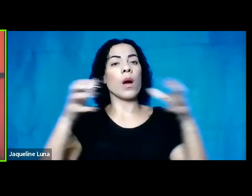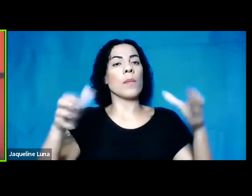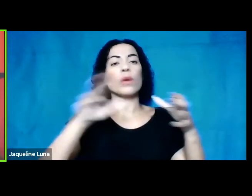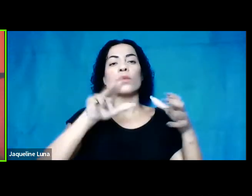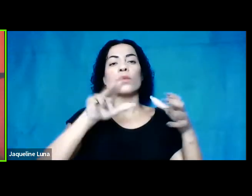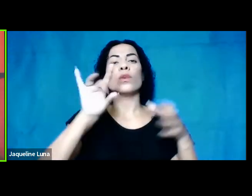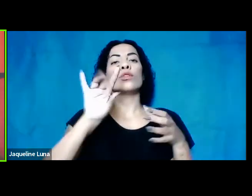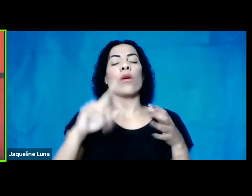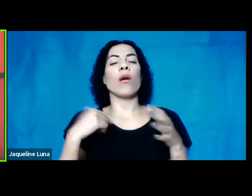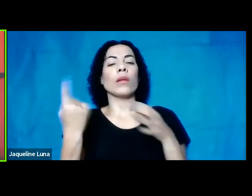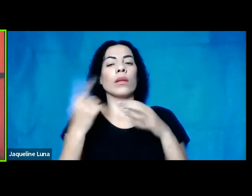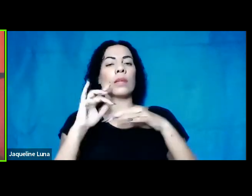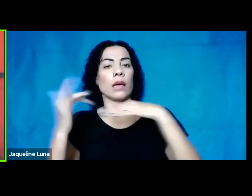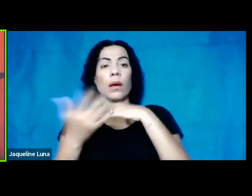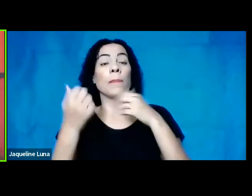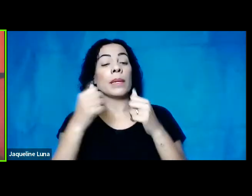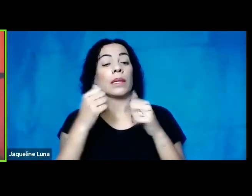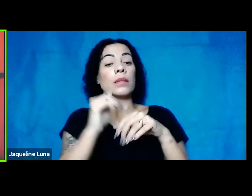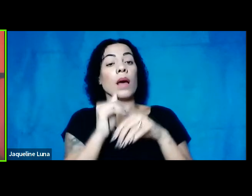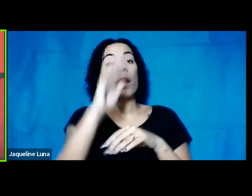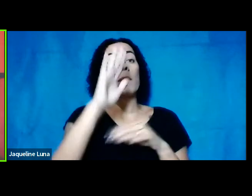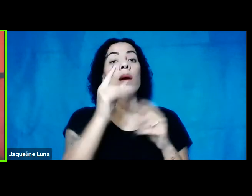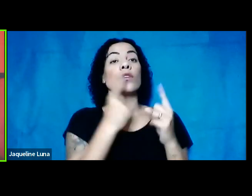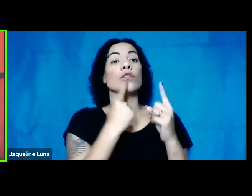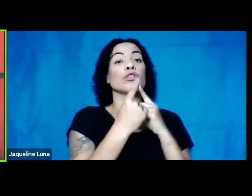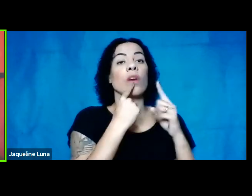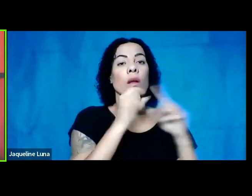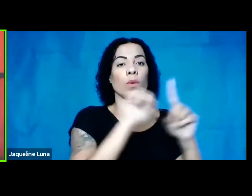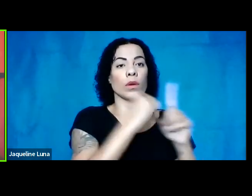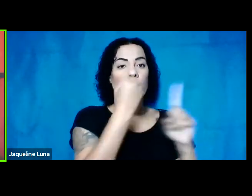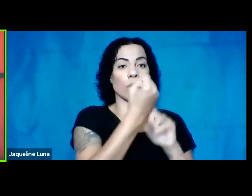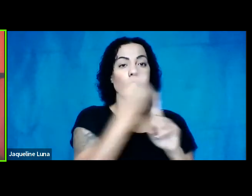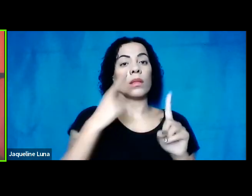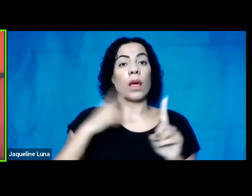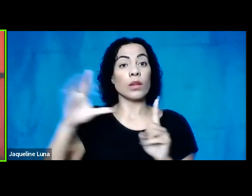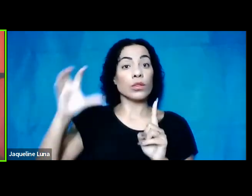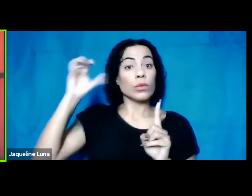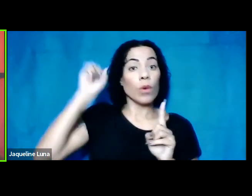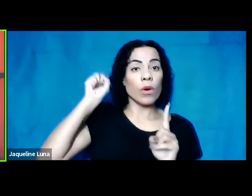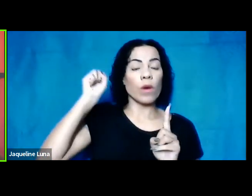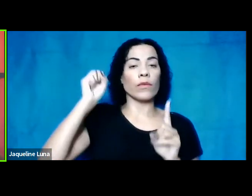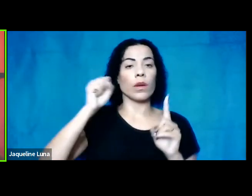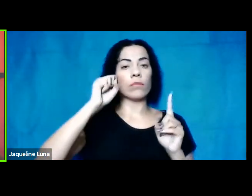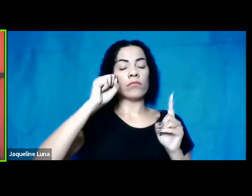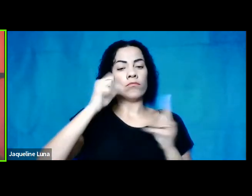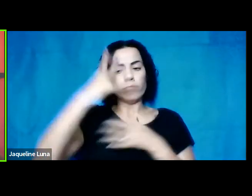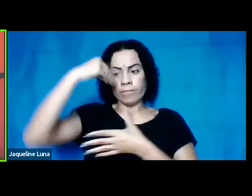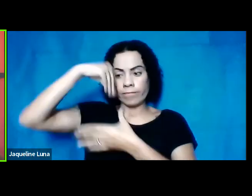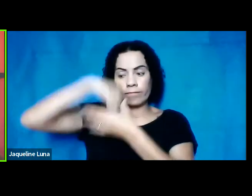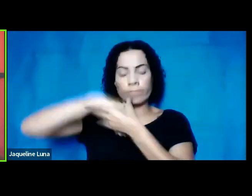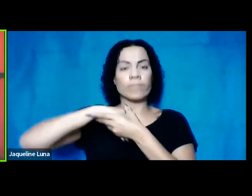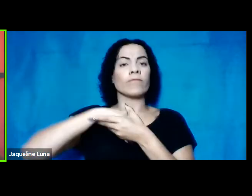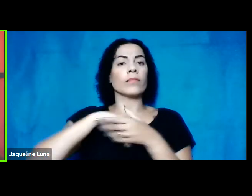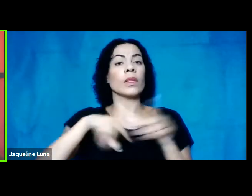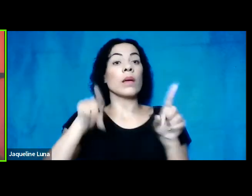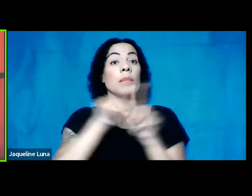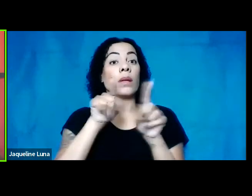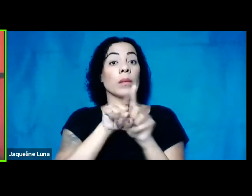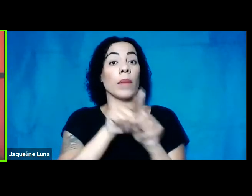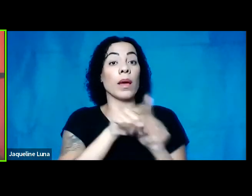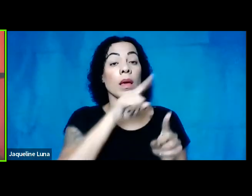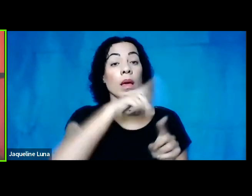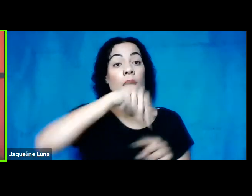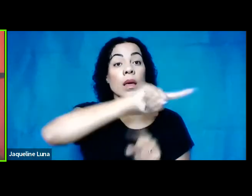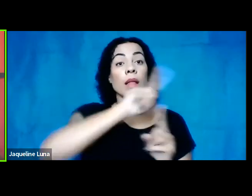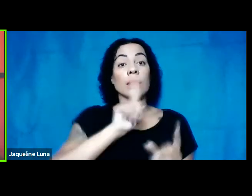esse diálogo com a sociedade, que é um diálogo que houve, que incorpora aquilo, que dá voz, mas que também, quando devolve para a sociedade,